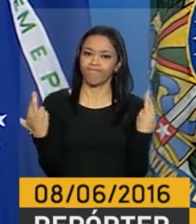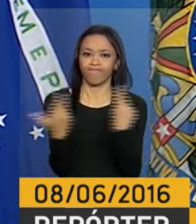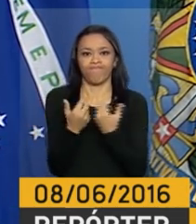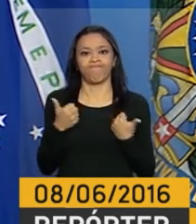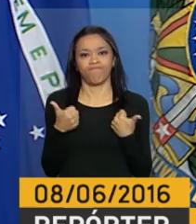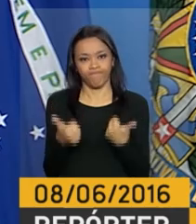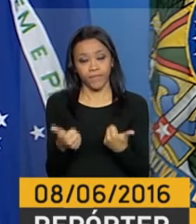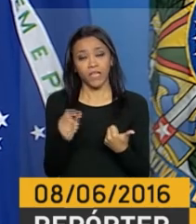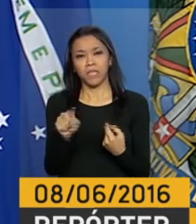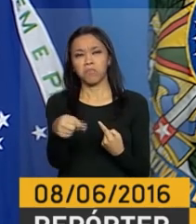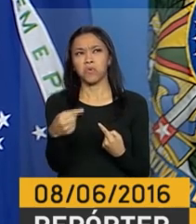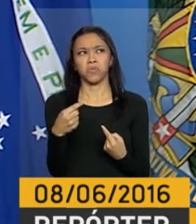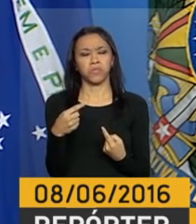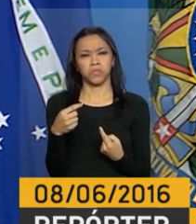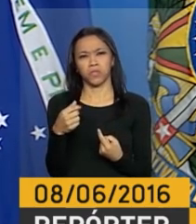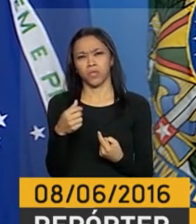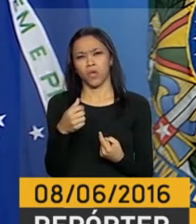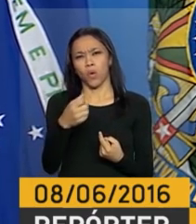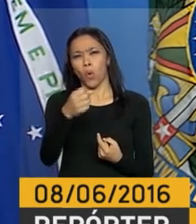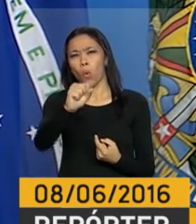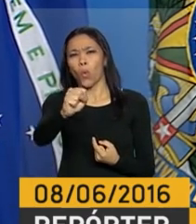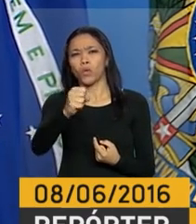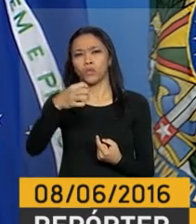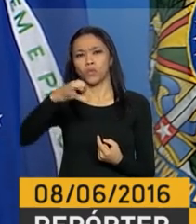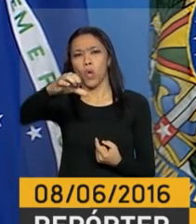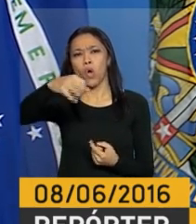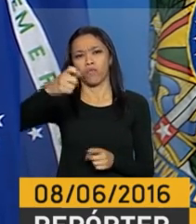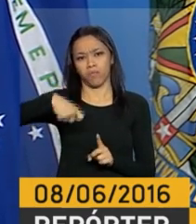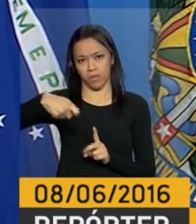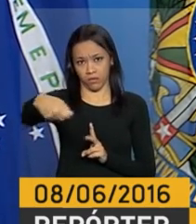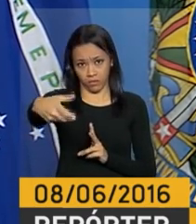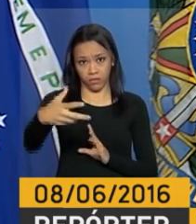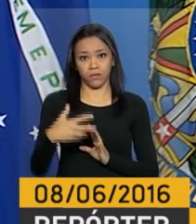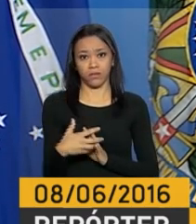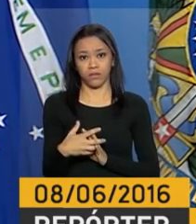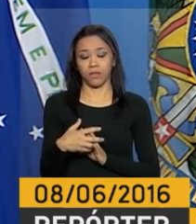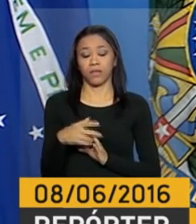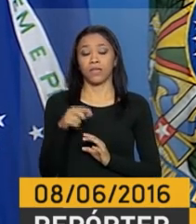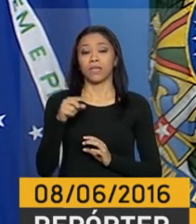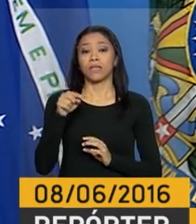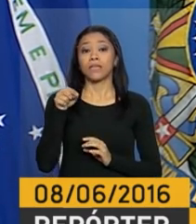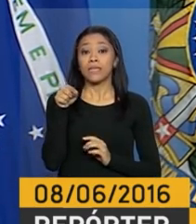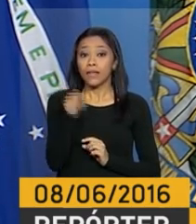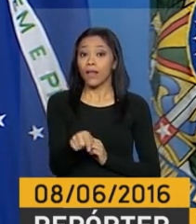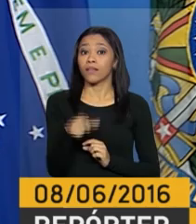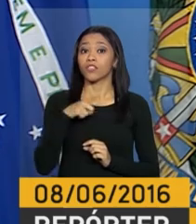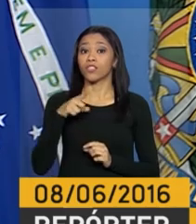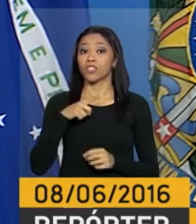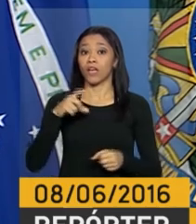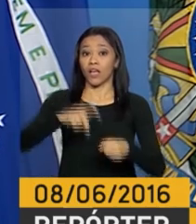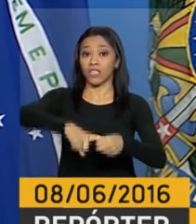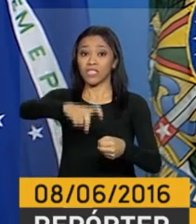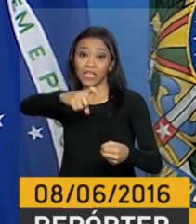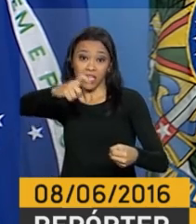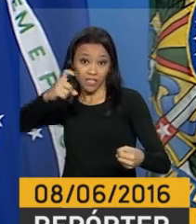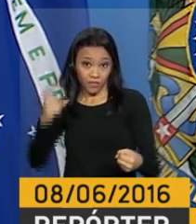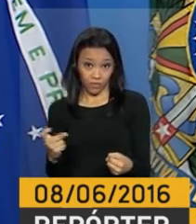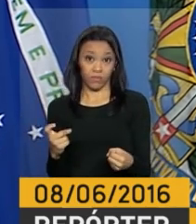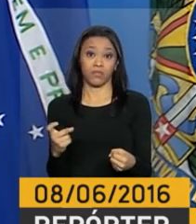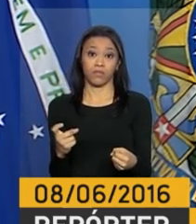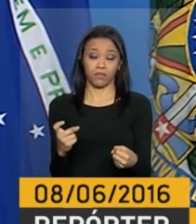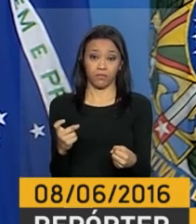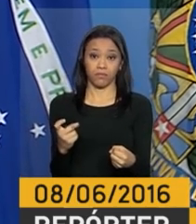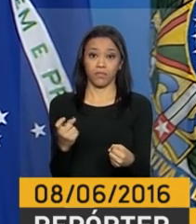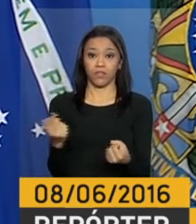praticamente mais de 8 ou 9 meses que lá se achava a desvinculação das receitas da União que é uma coisa